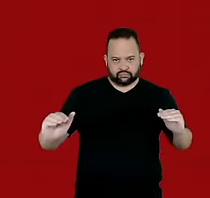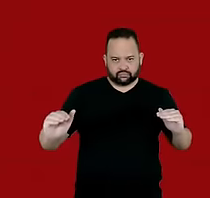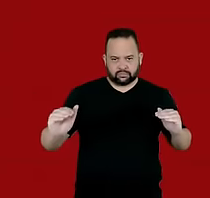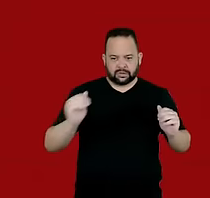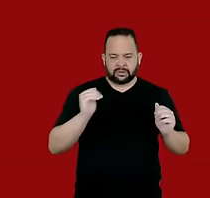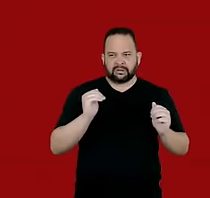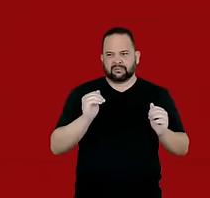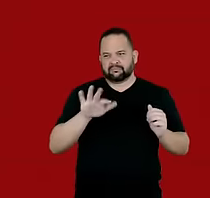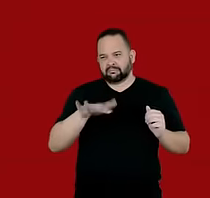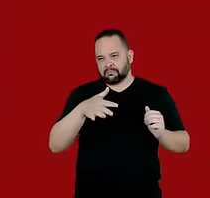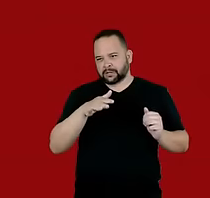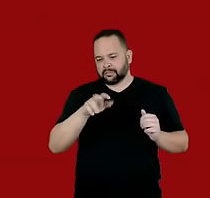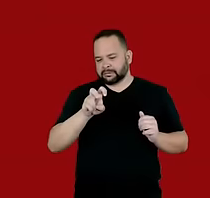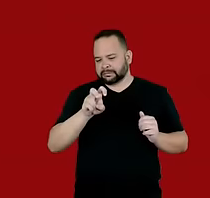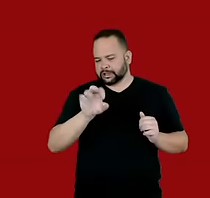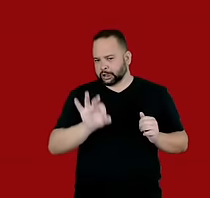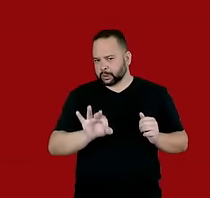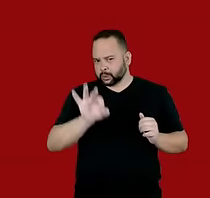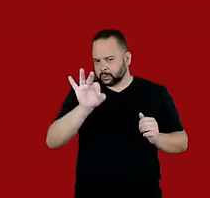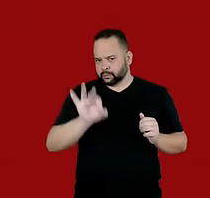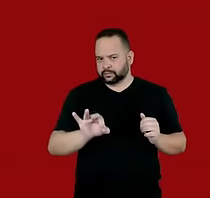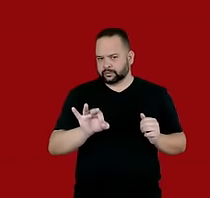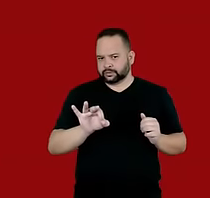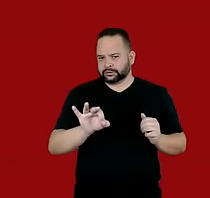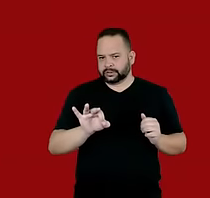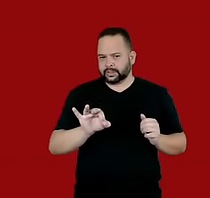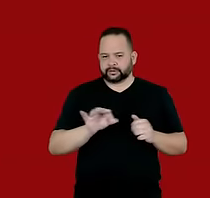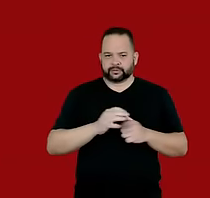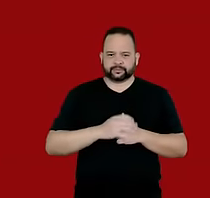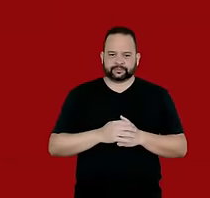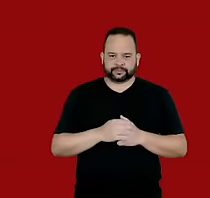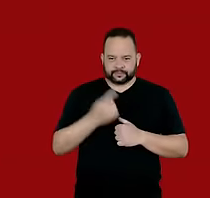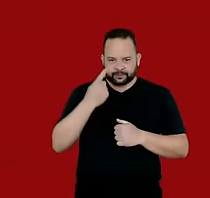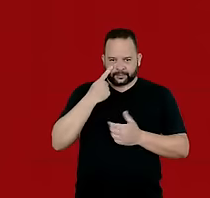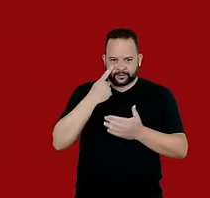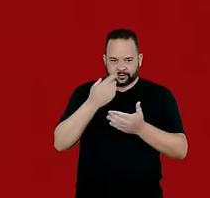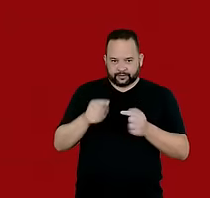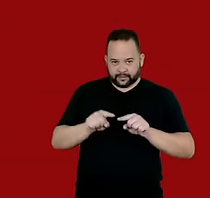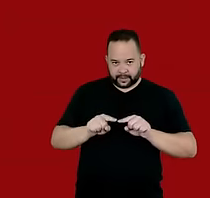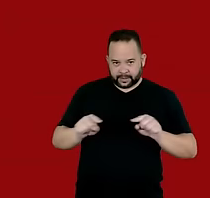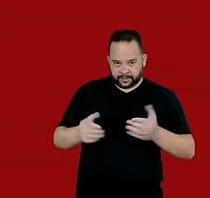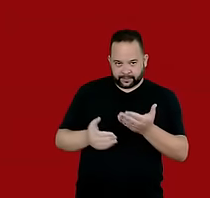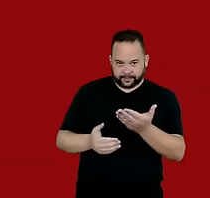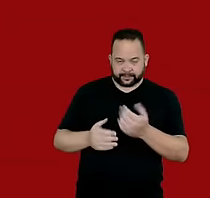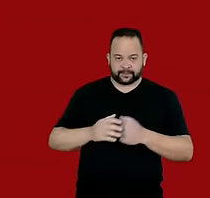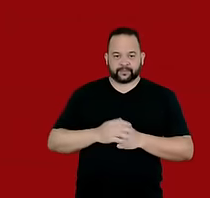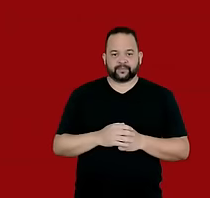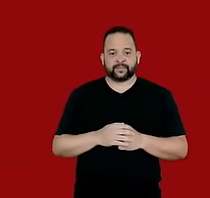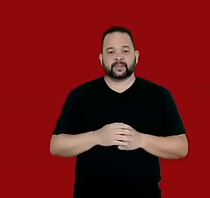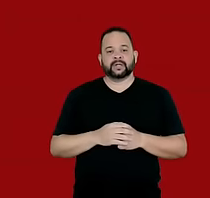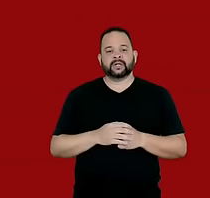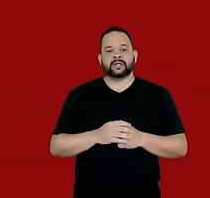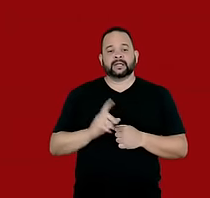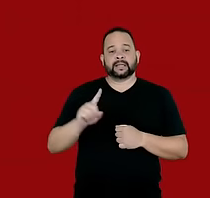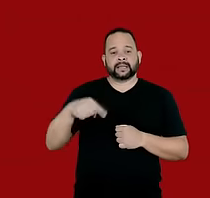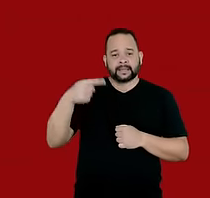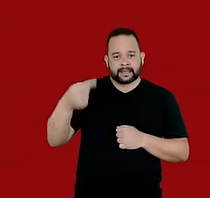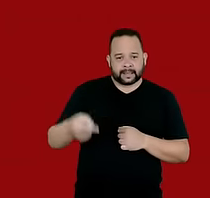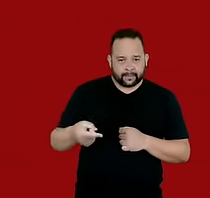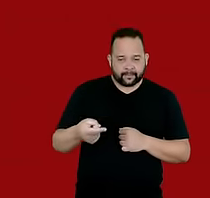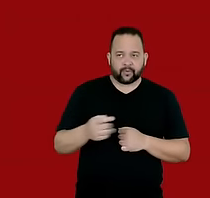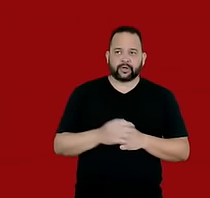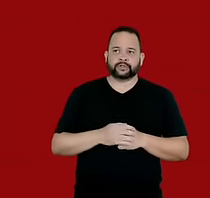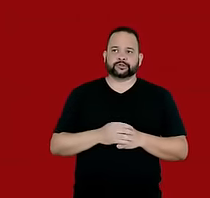aquela é aquela essa aqui essa essa linhazinha aqui embaixo e aí uma queda mais forte do do da taxa americana para